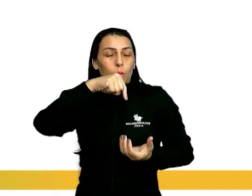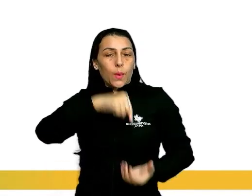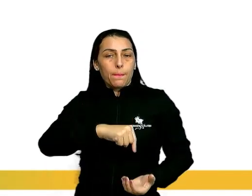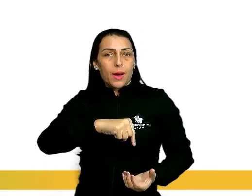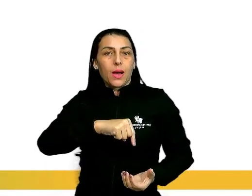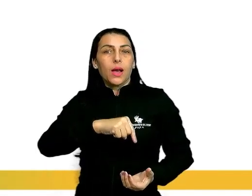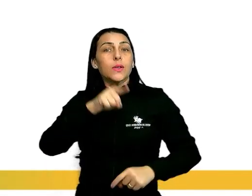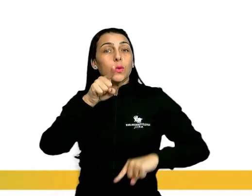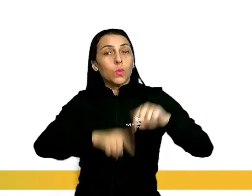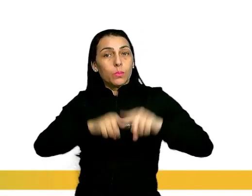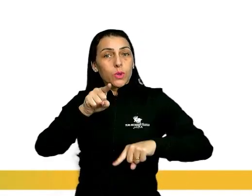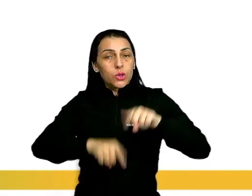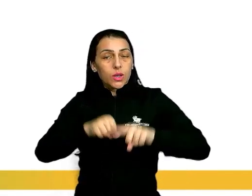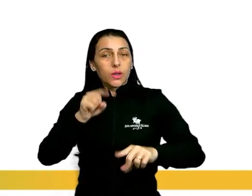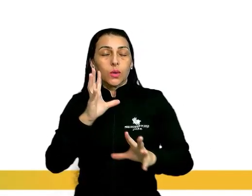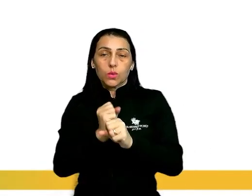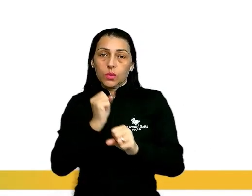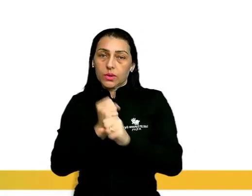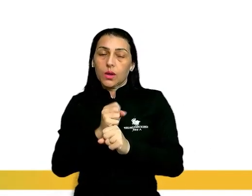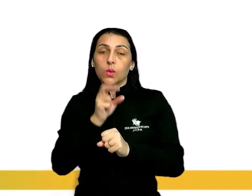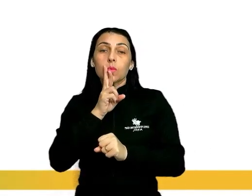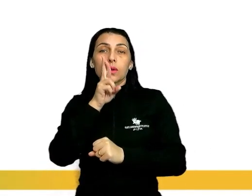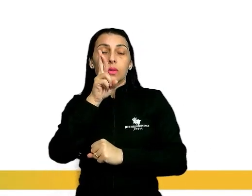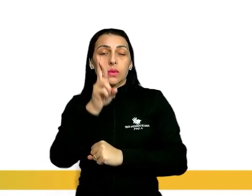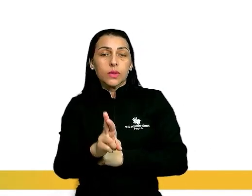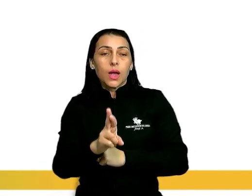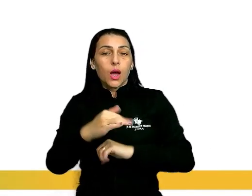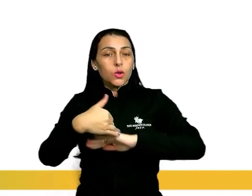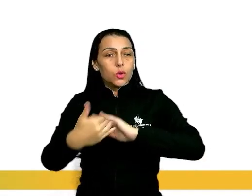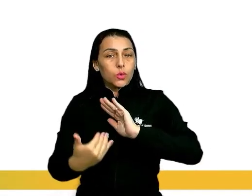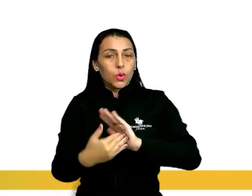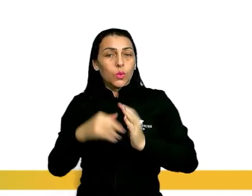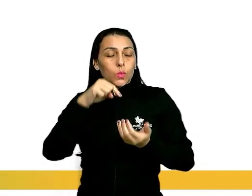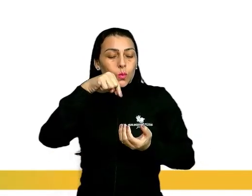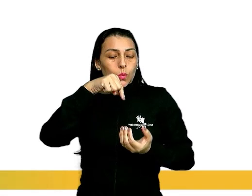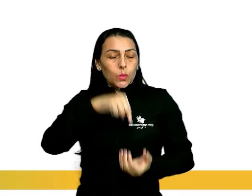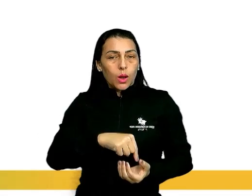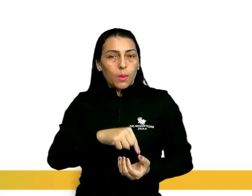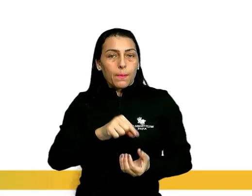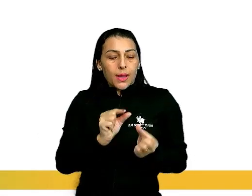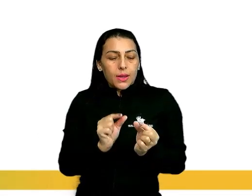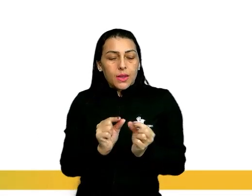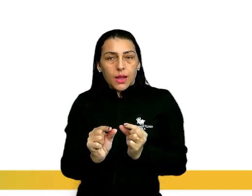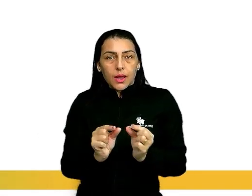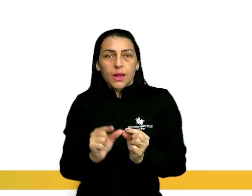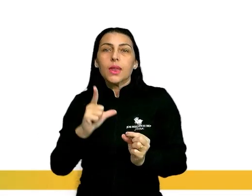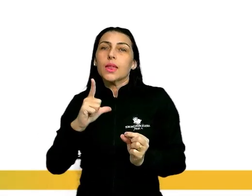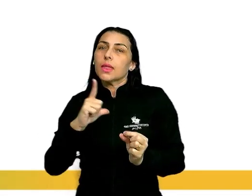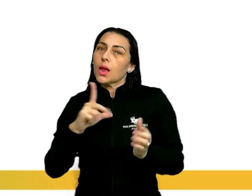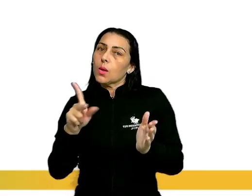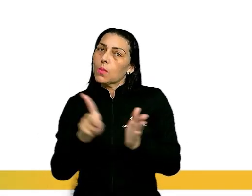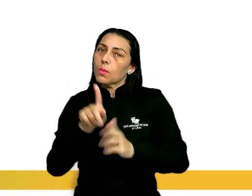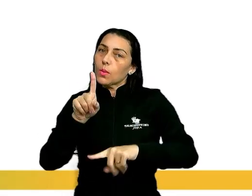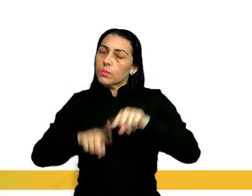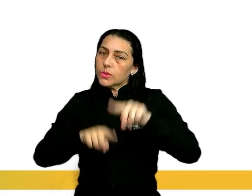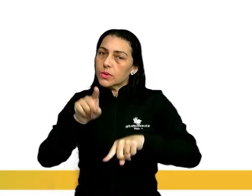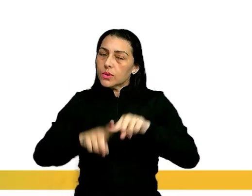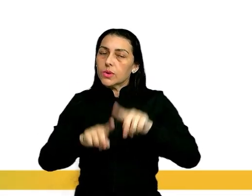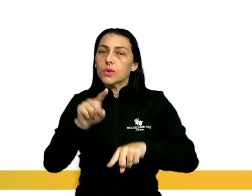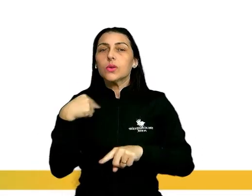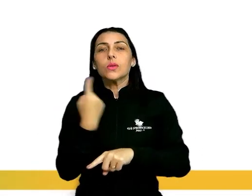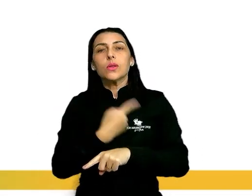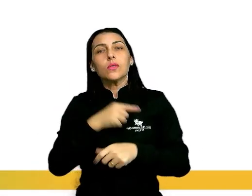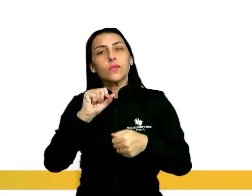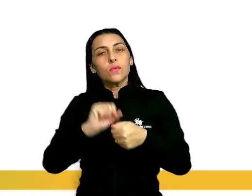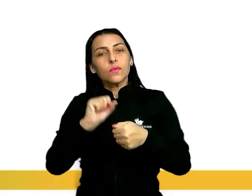corpo essa massa total Então vai ser o resultado de todas as massas das partículas que compõe o corpo quando a gente